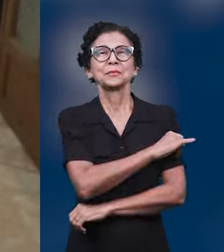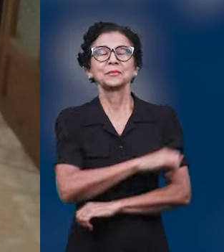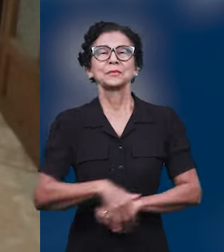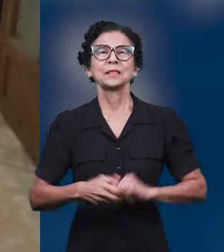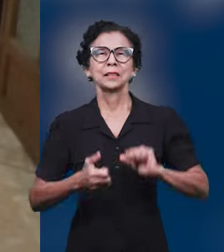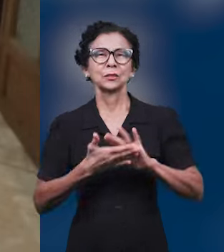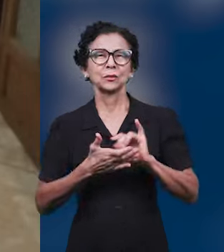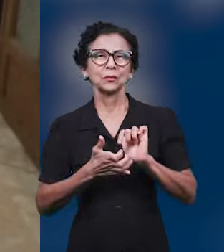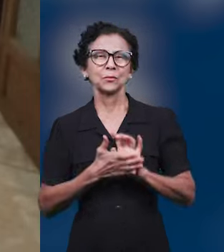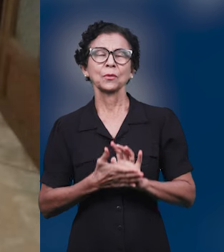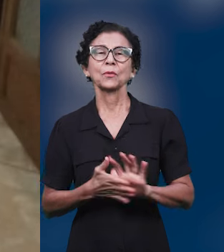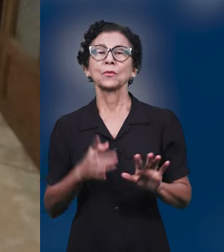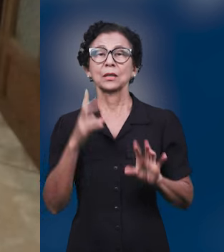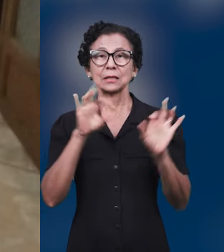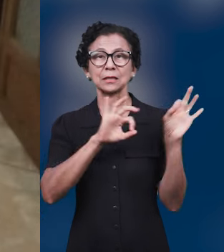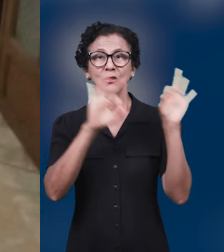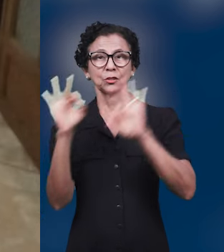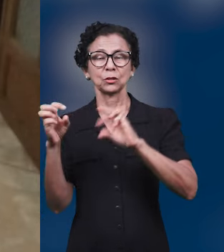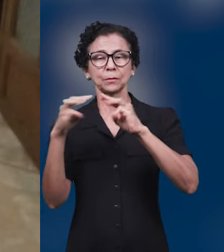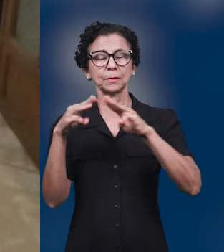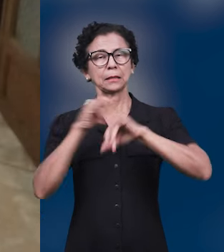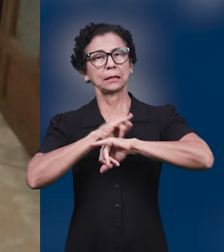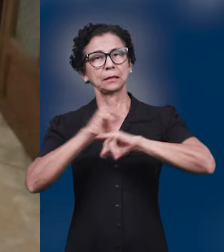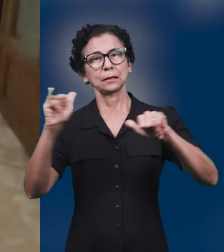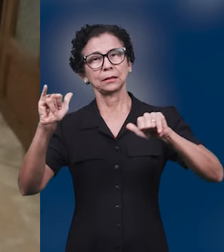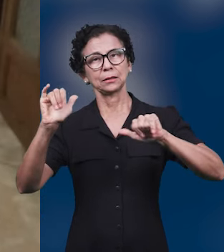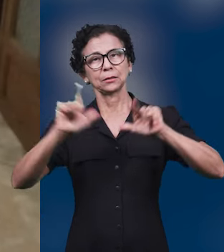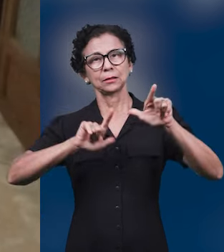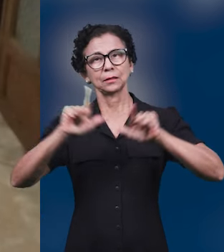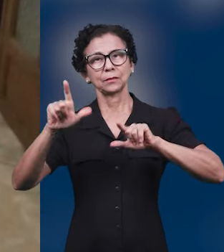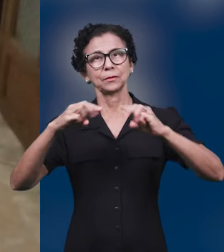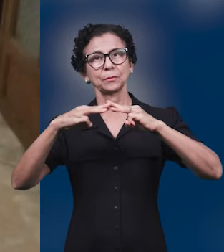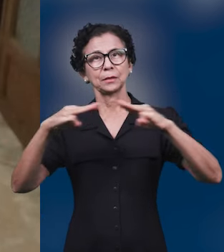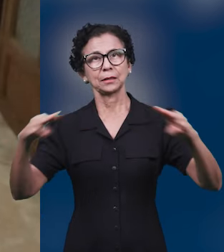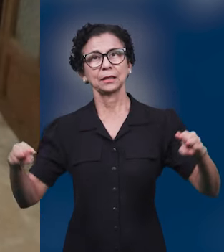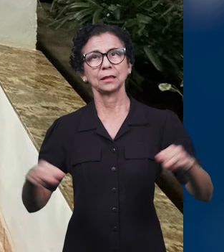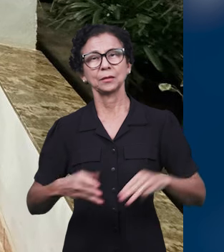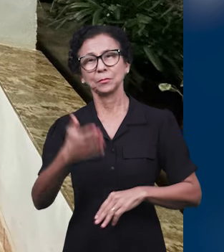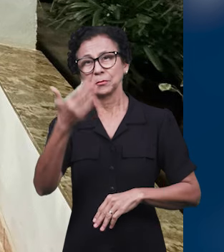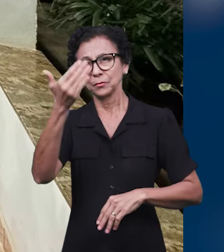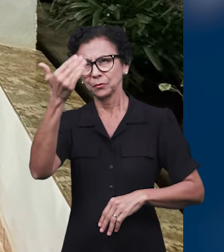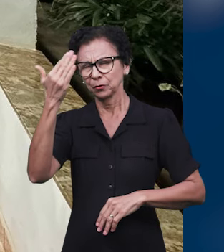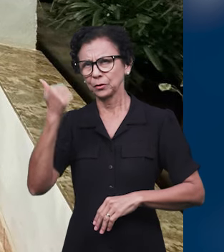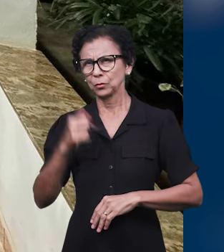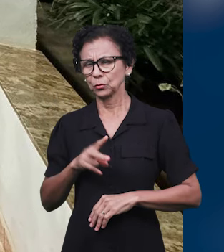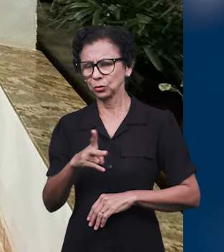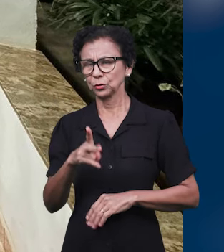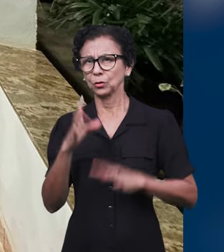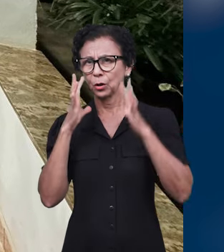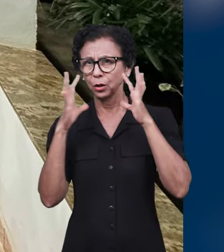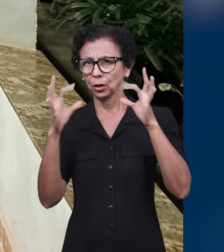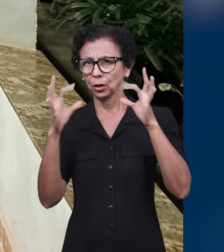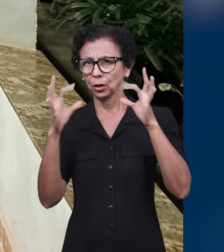adolescentes. Olha as fotos aí, vamos conferir? Em Crucilândia, Minas Gerais. Cultos especiais agora, hein? Isso,